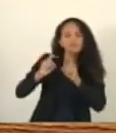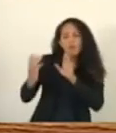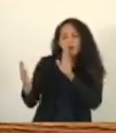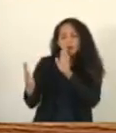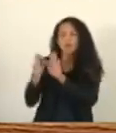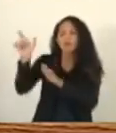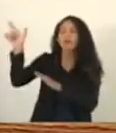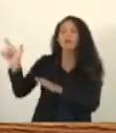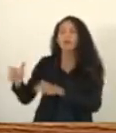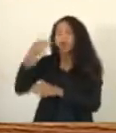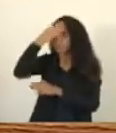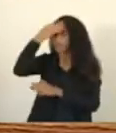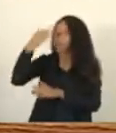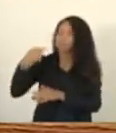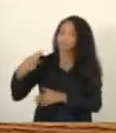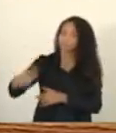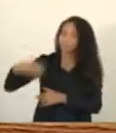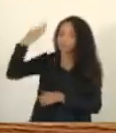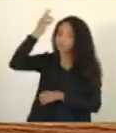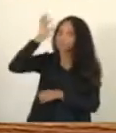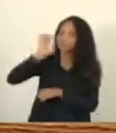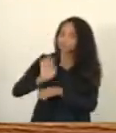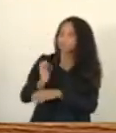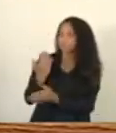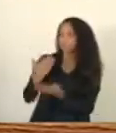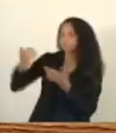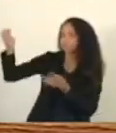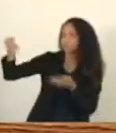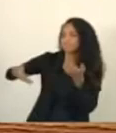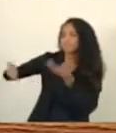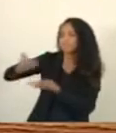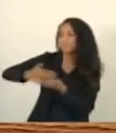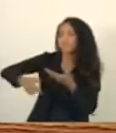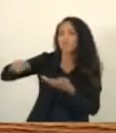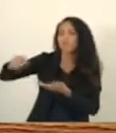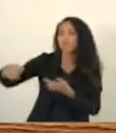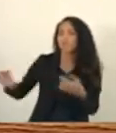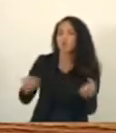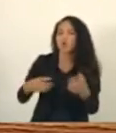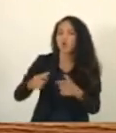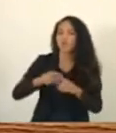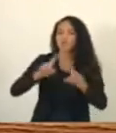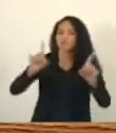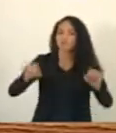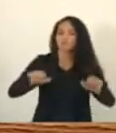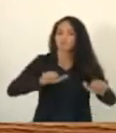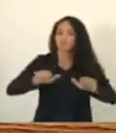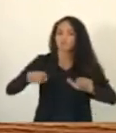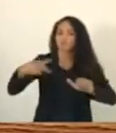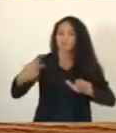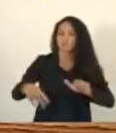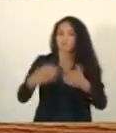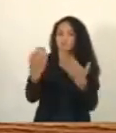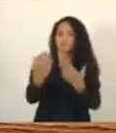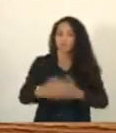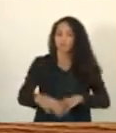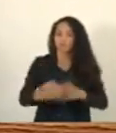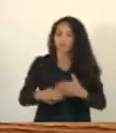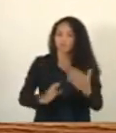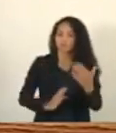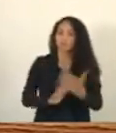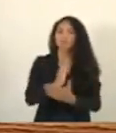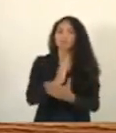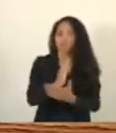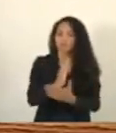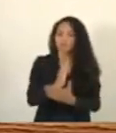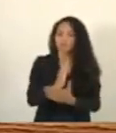do Estado, Renato Casagrande, falamos para ele da importância de aproveitar novos servidores deste concurso que haviam sido aprovados,